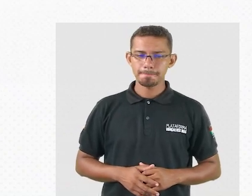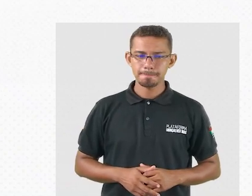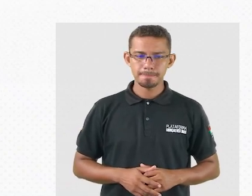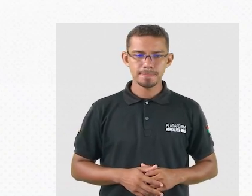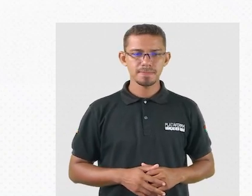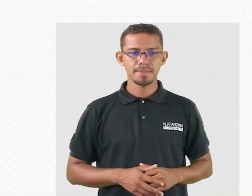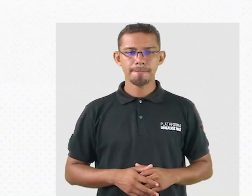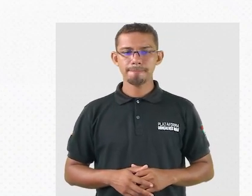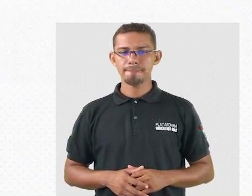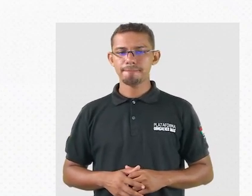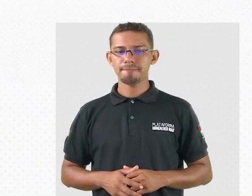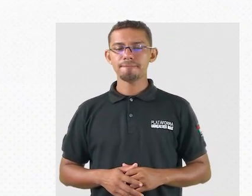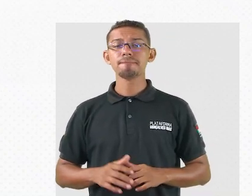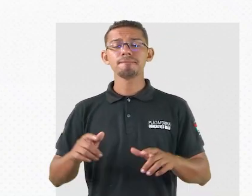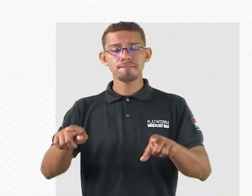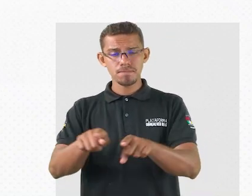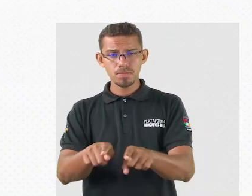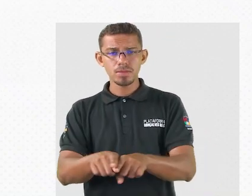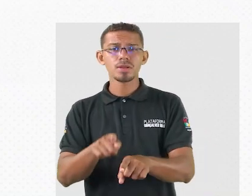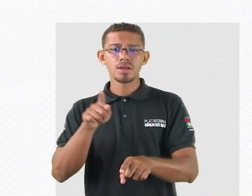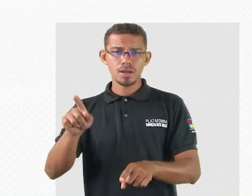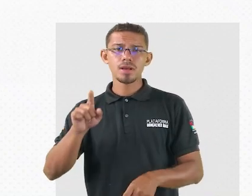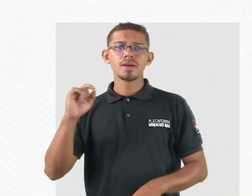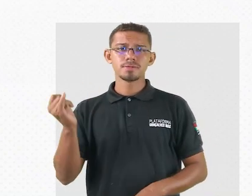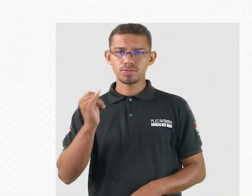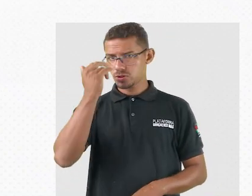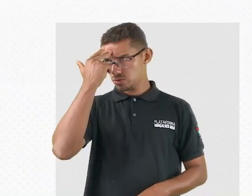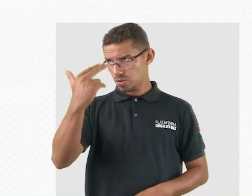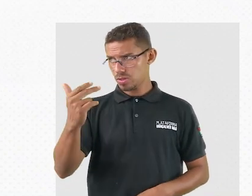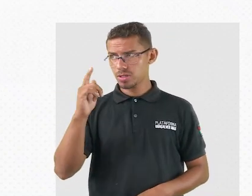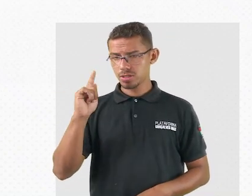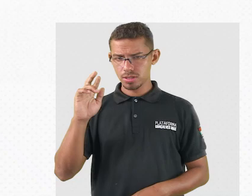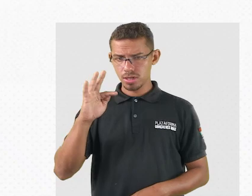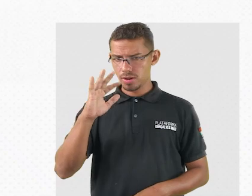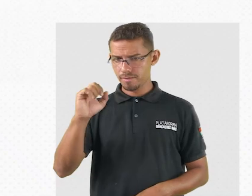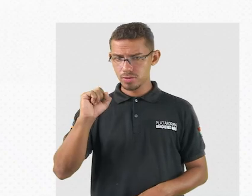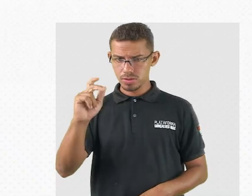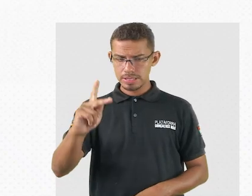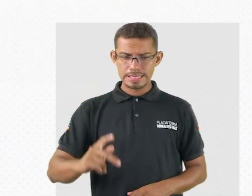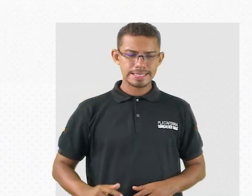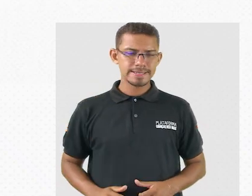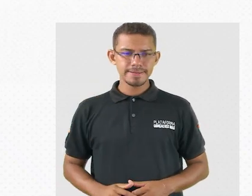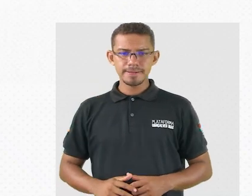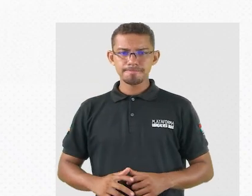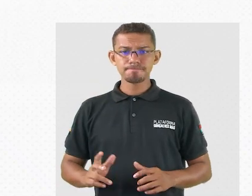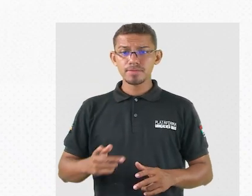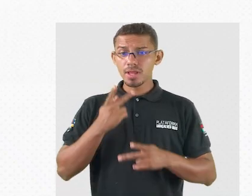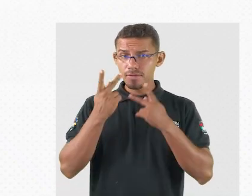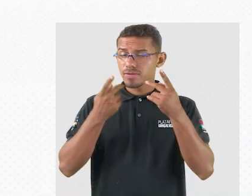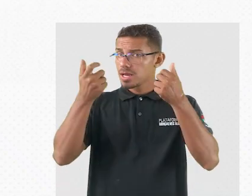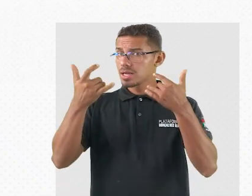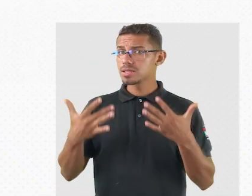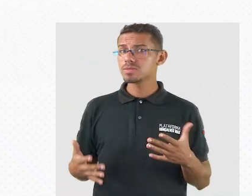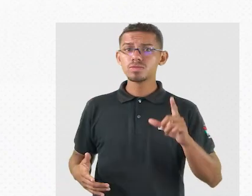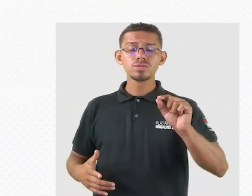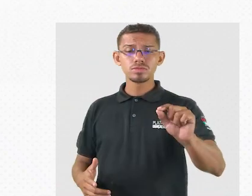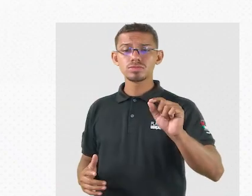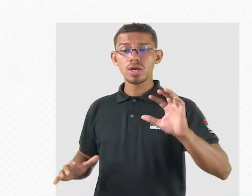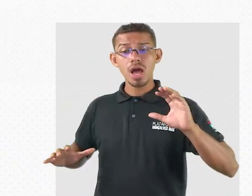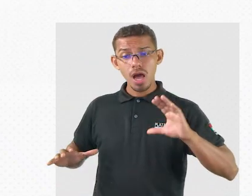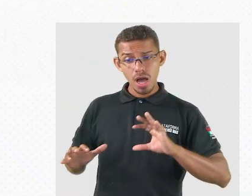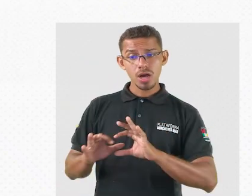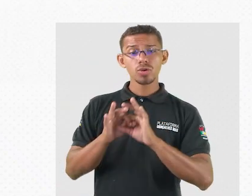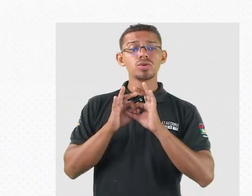Ceará, nesse sentido, também uma vertente historiográfica, ok? Mas observe, gente, que fala sobre o quê? Que está